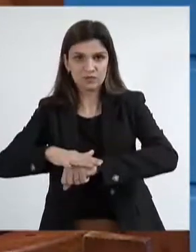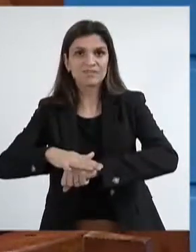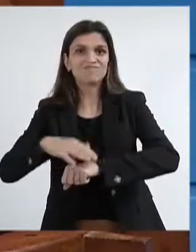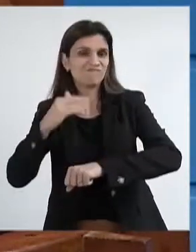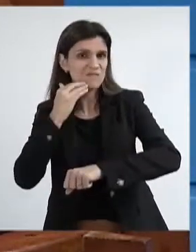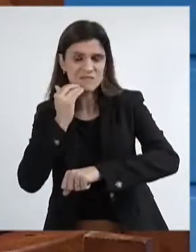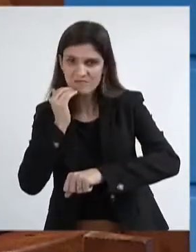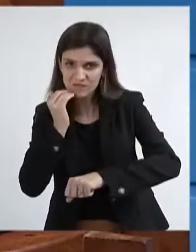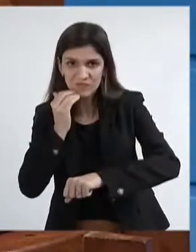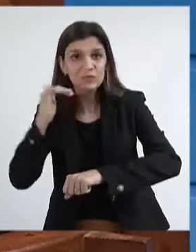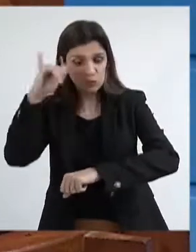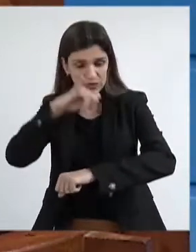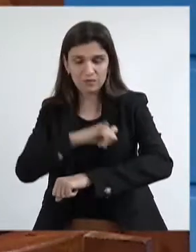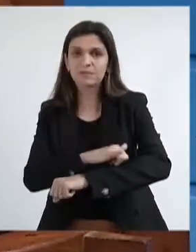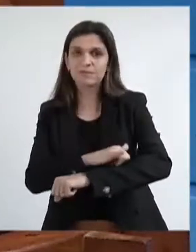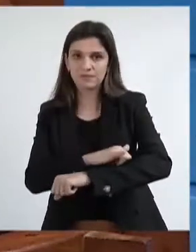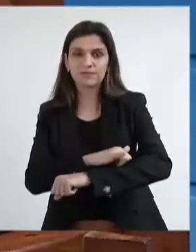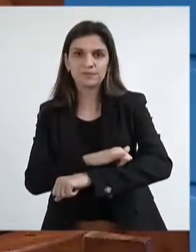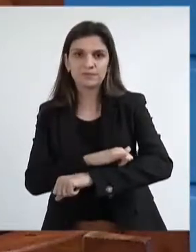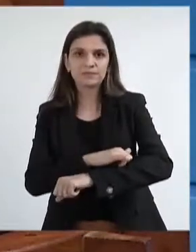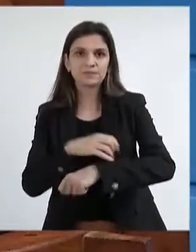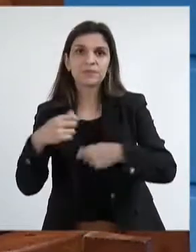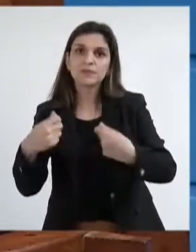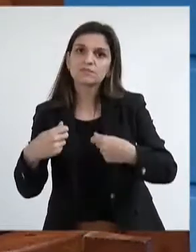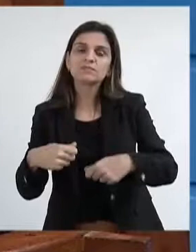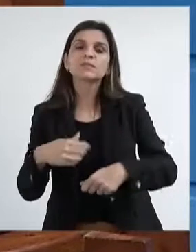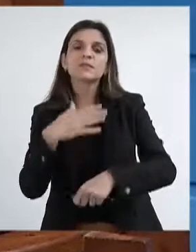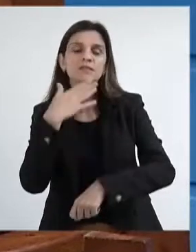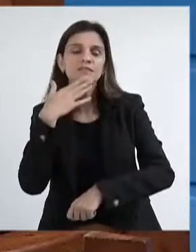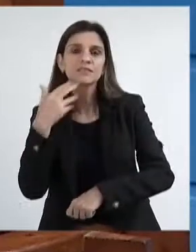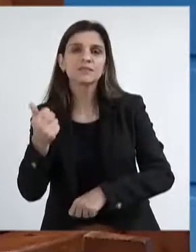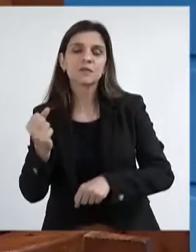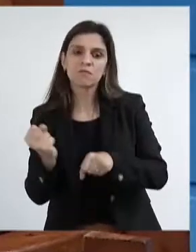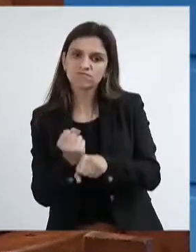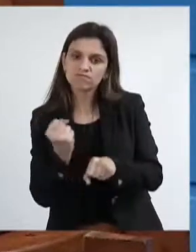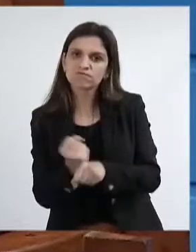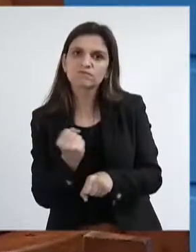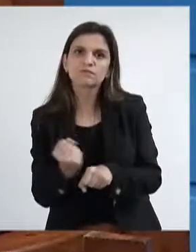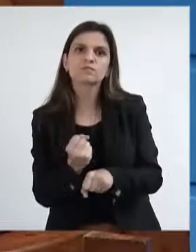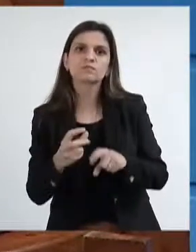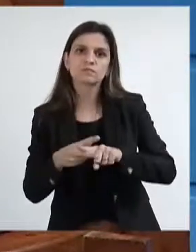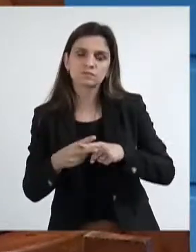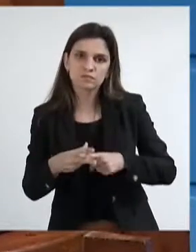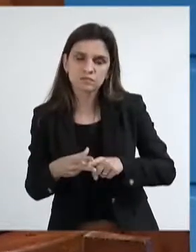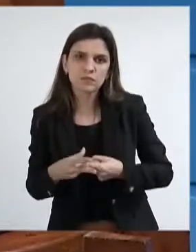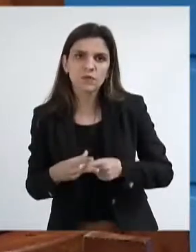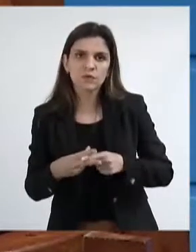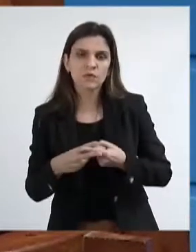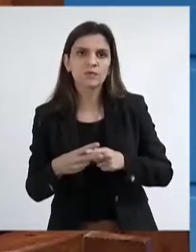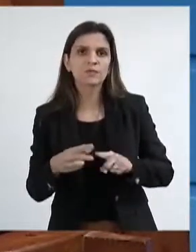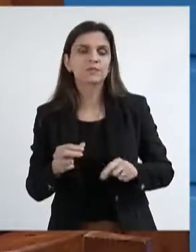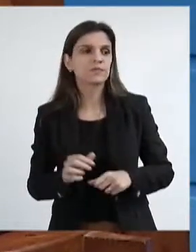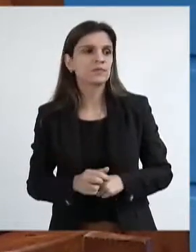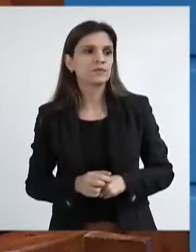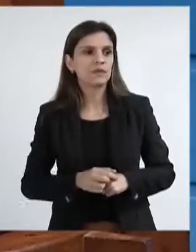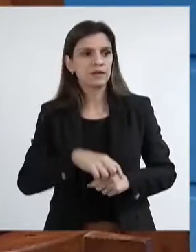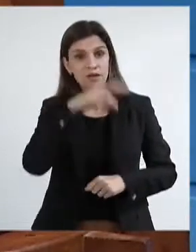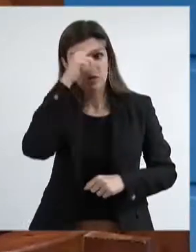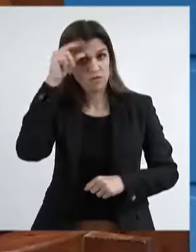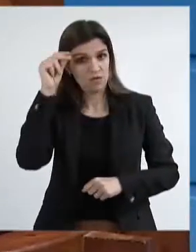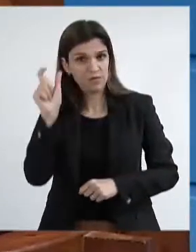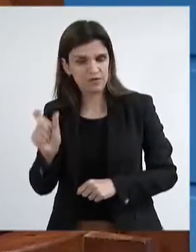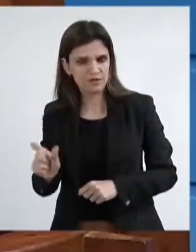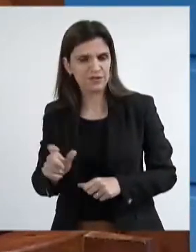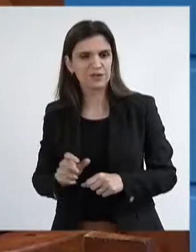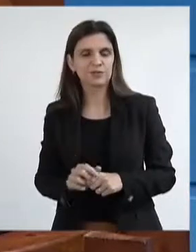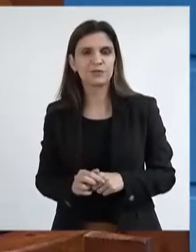foi muito mais precária. Na primeira gestão da minha mãe como prefeita, ela ampliou o espaço do aeroporto e hoje dá uma